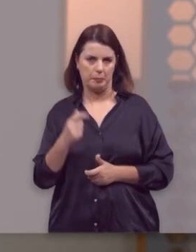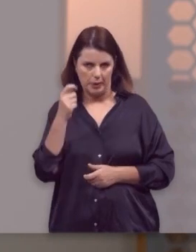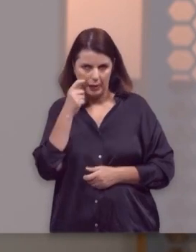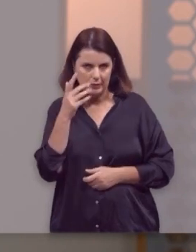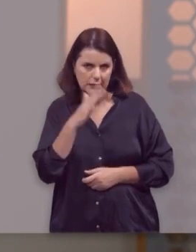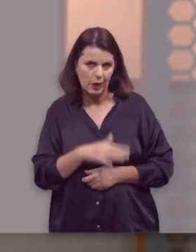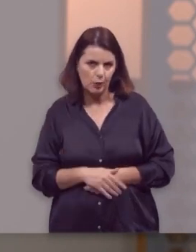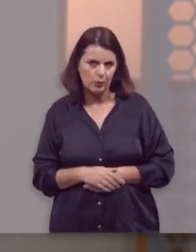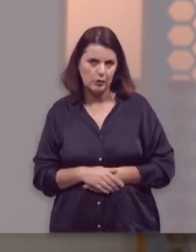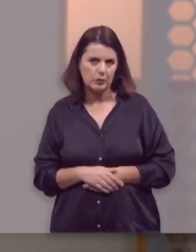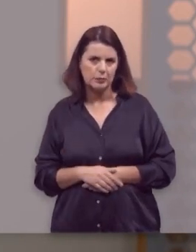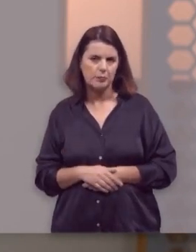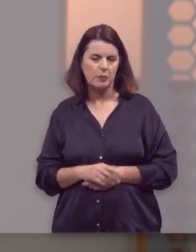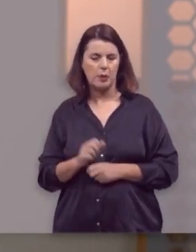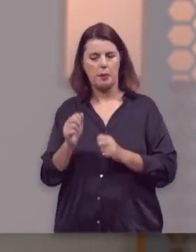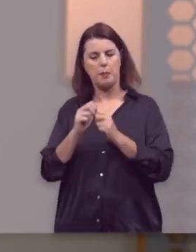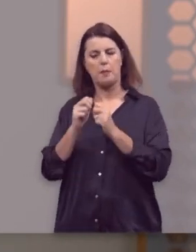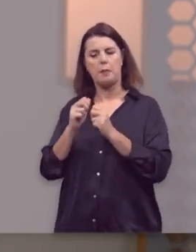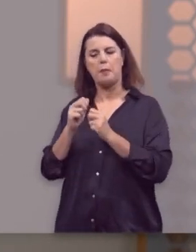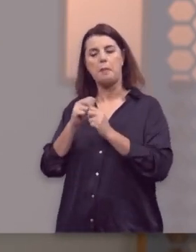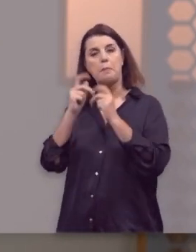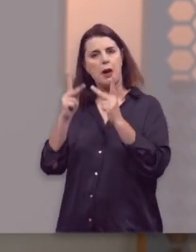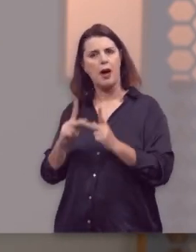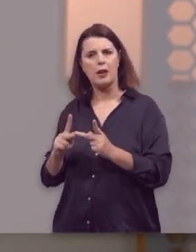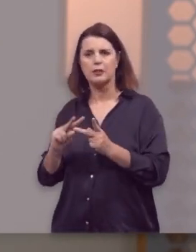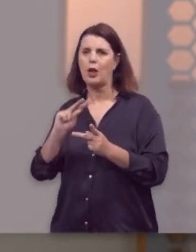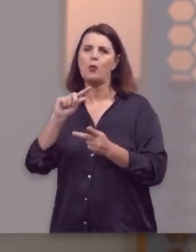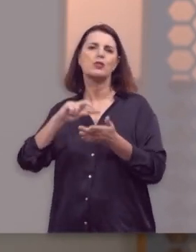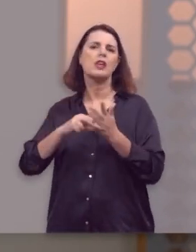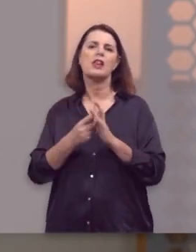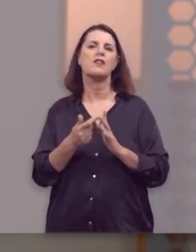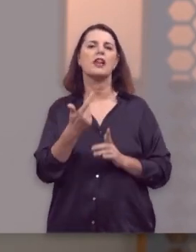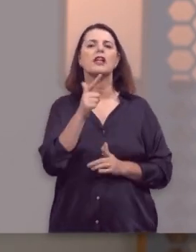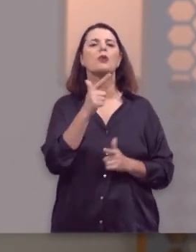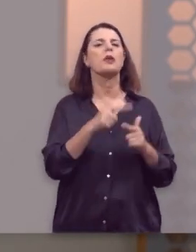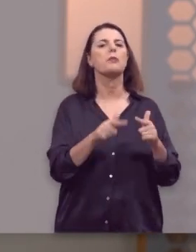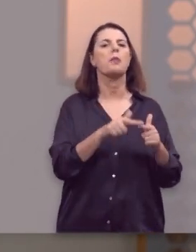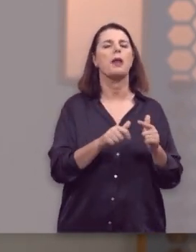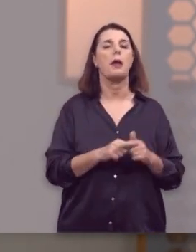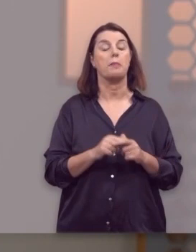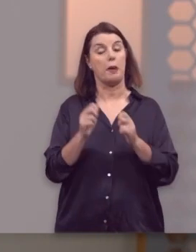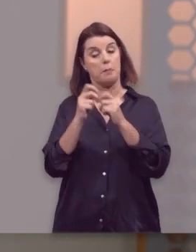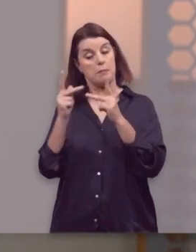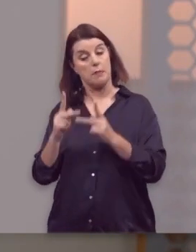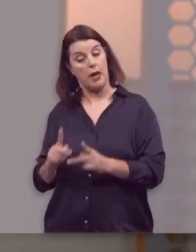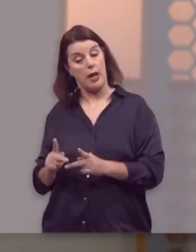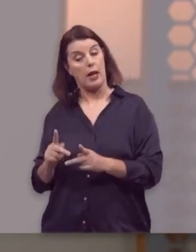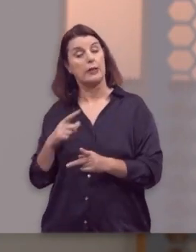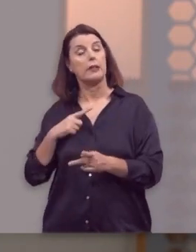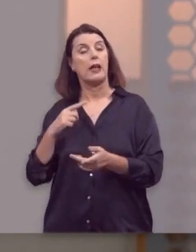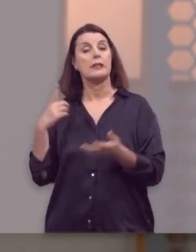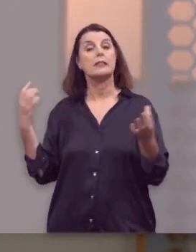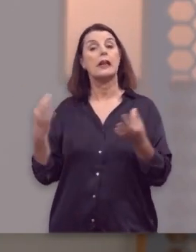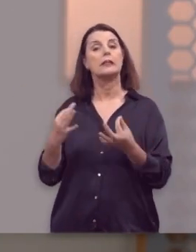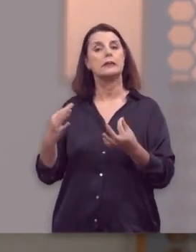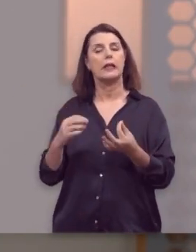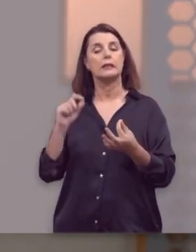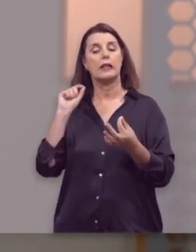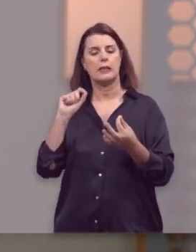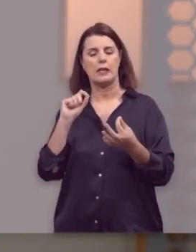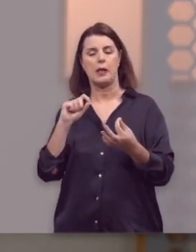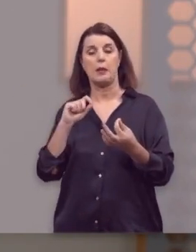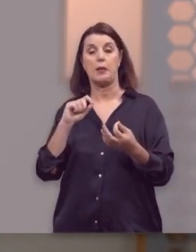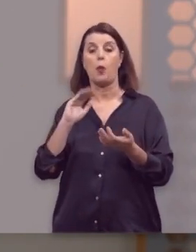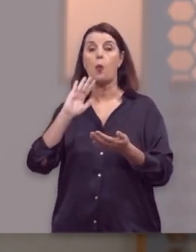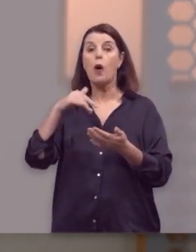nisso. Paz não é a ausência de tempestade. Paz é a certeza que, apesar da tempestade,